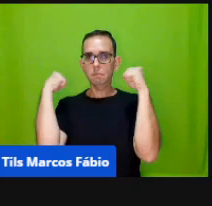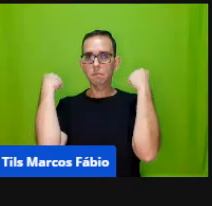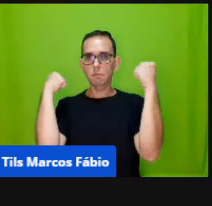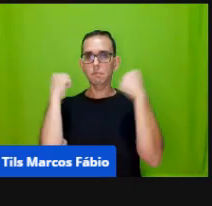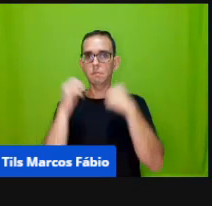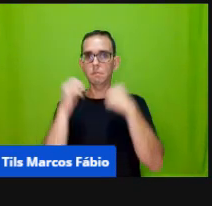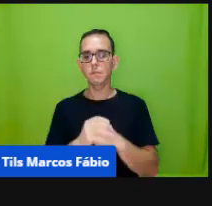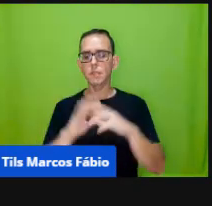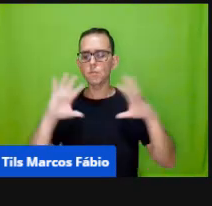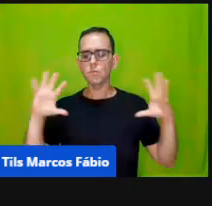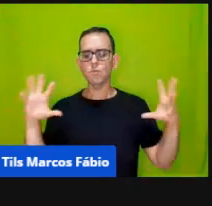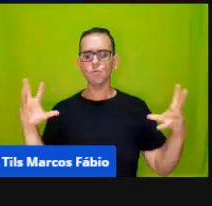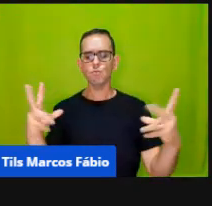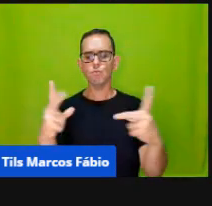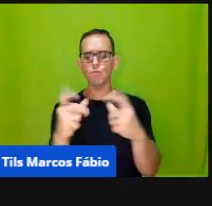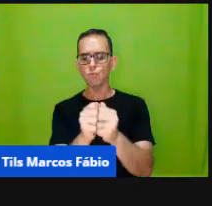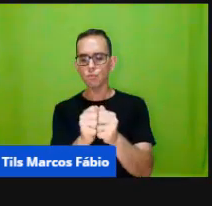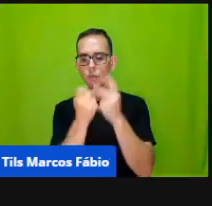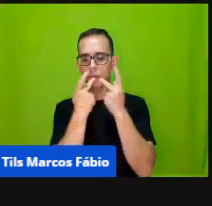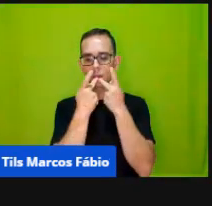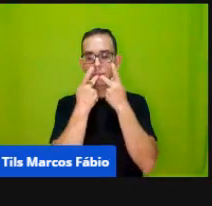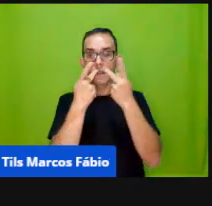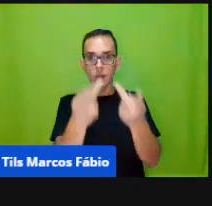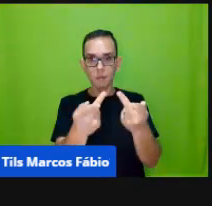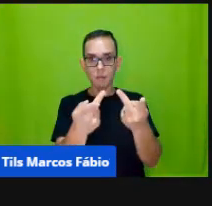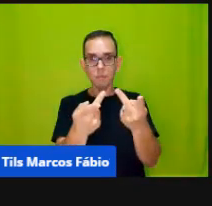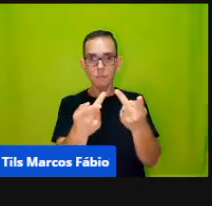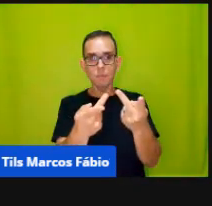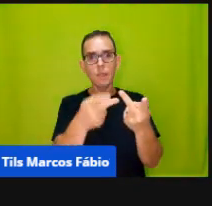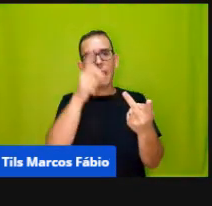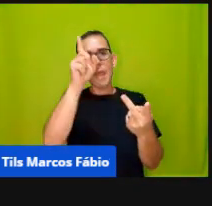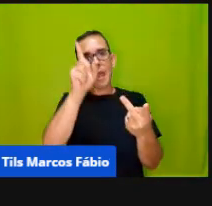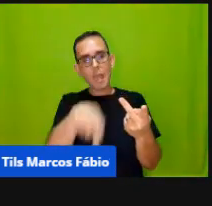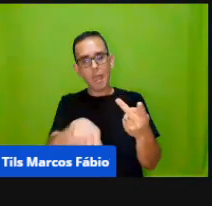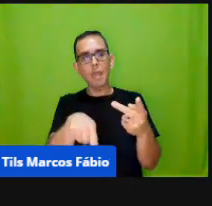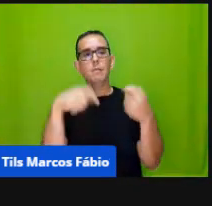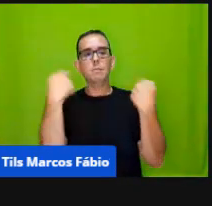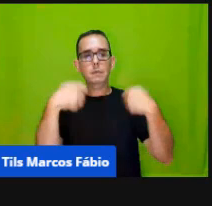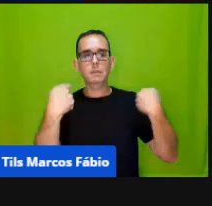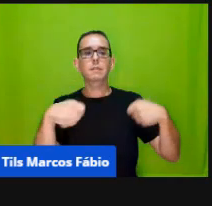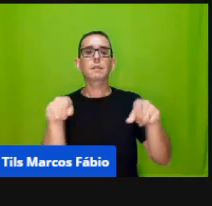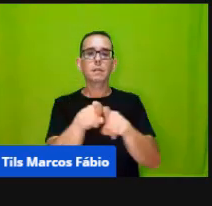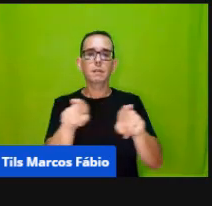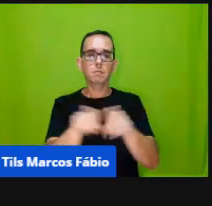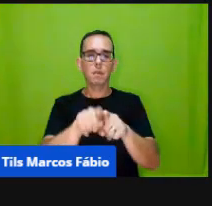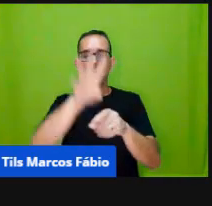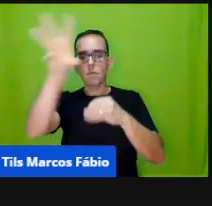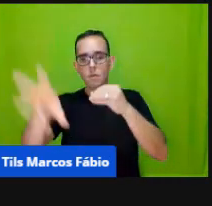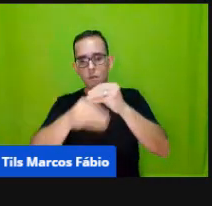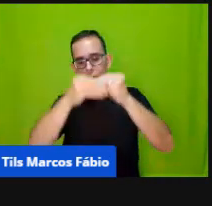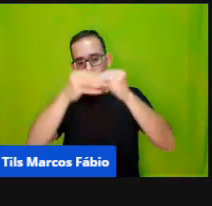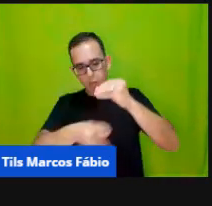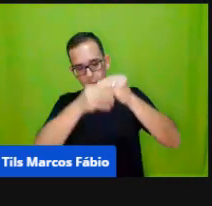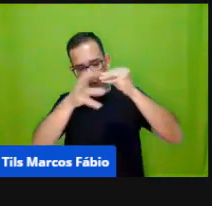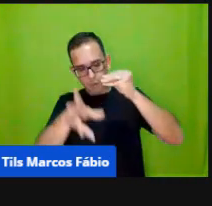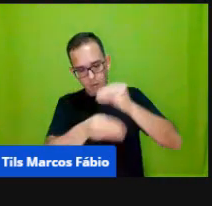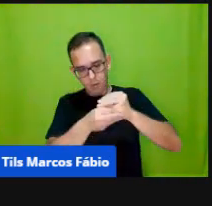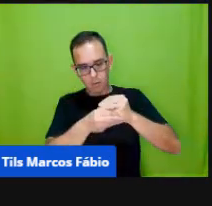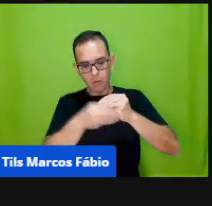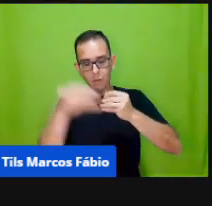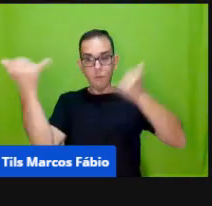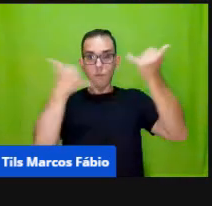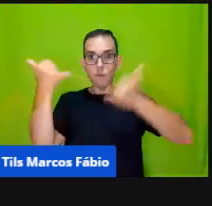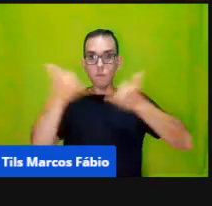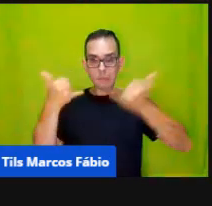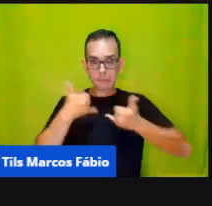tudo, como eu disse anteriormente, ele é e deve ser uma complementação das informações corporais recebidas lá na